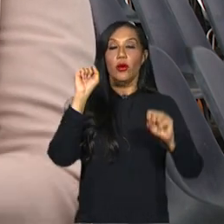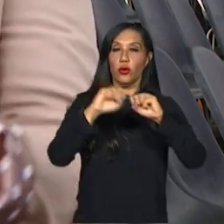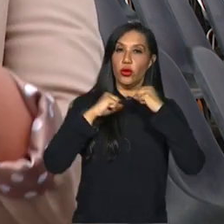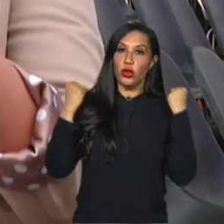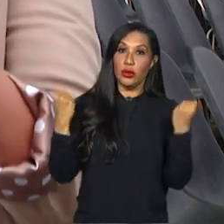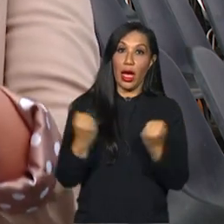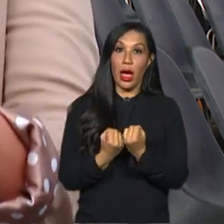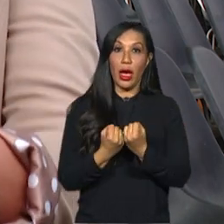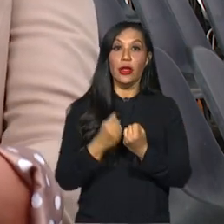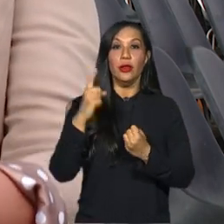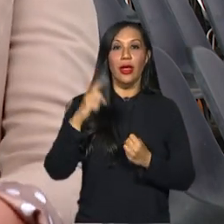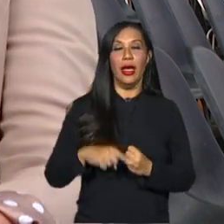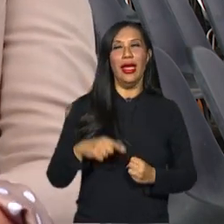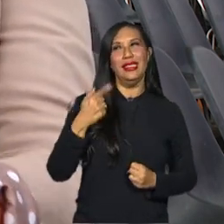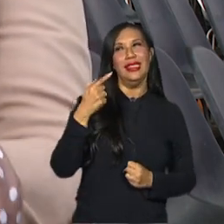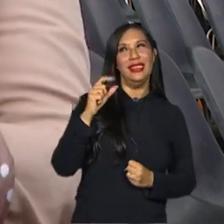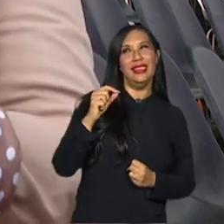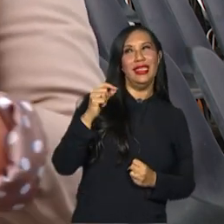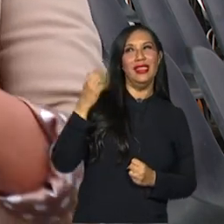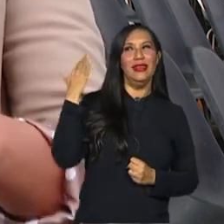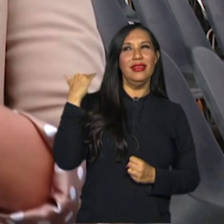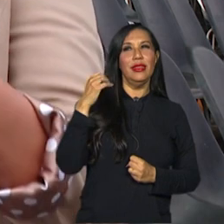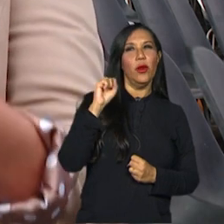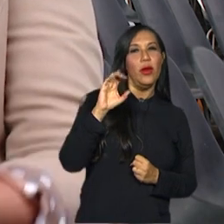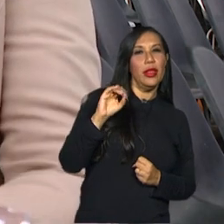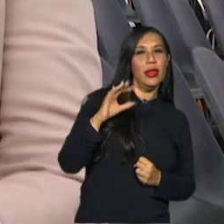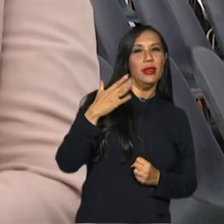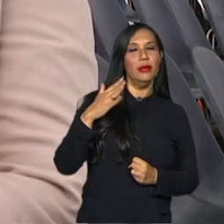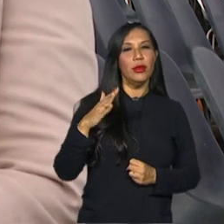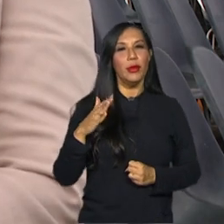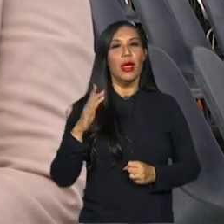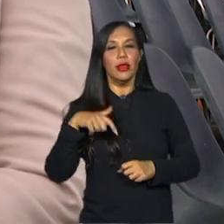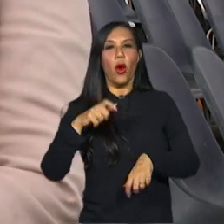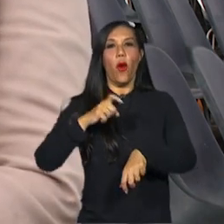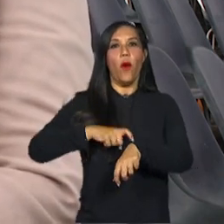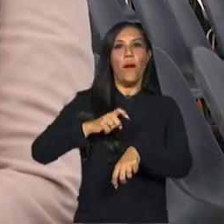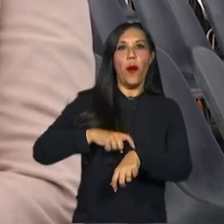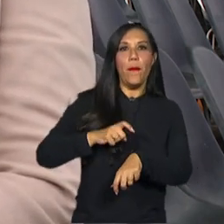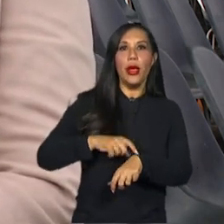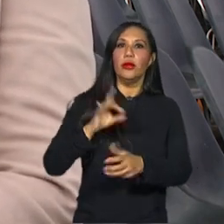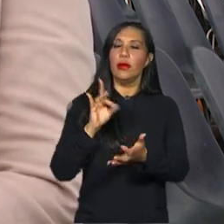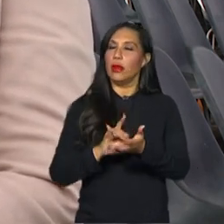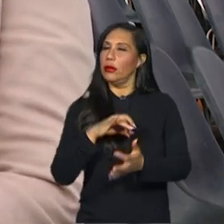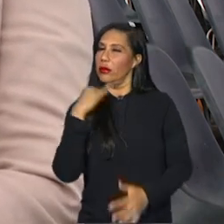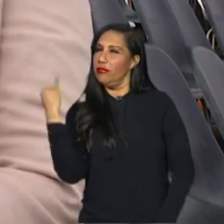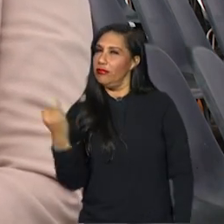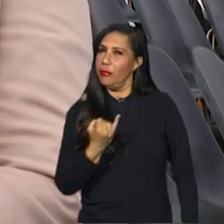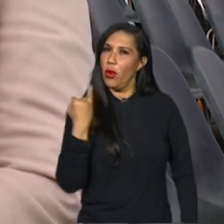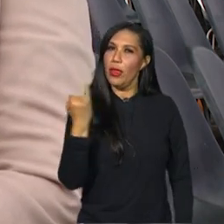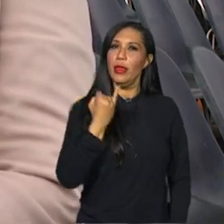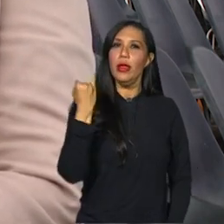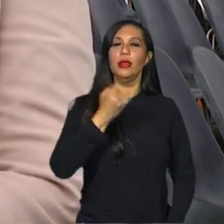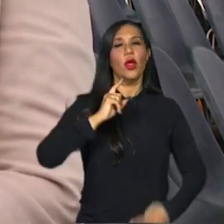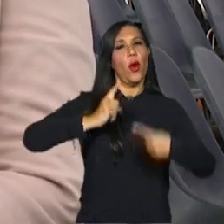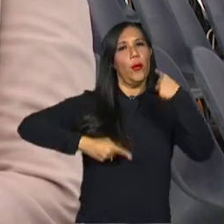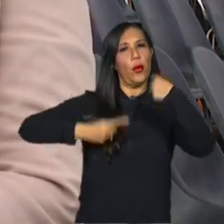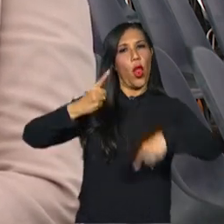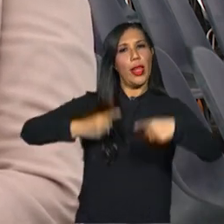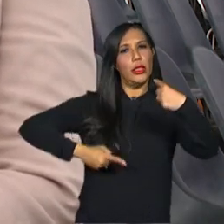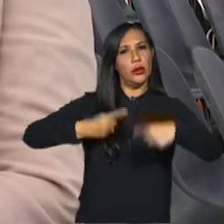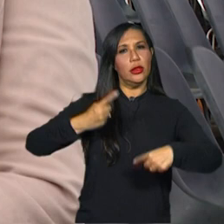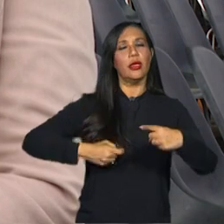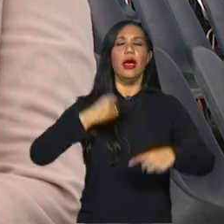estádios, né, a década de 70, a década de 80, vai ser um momento de fato muito importante,